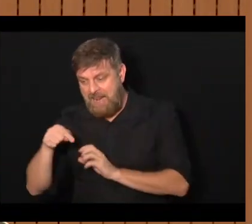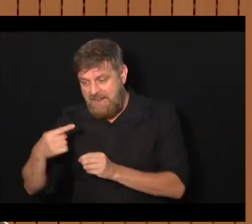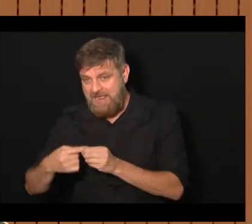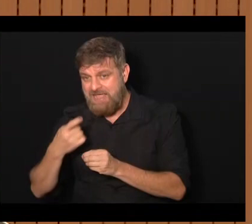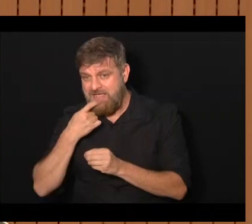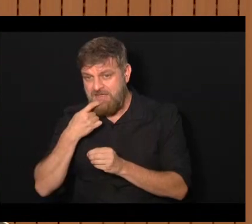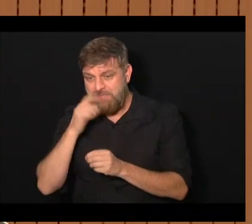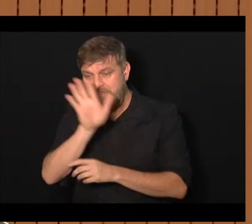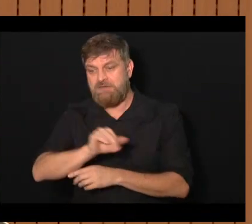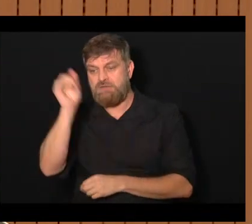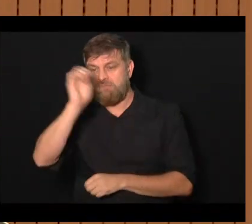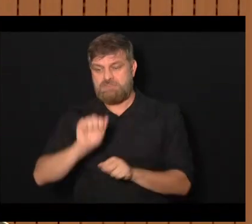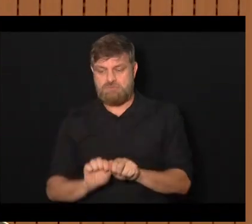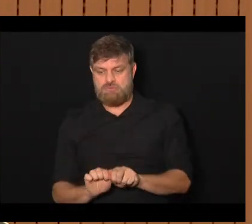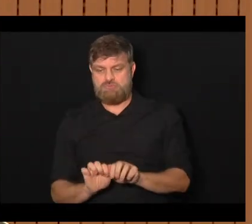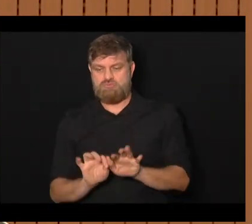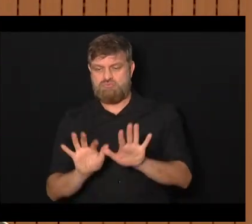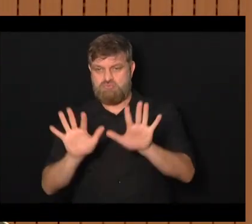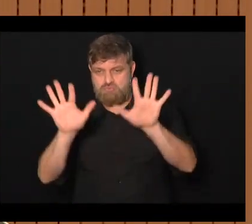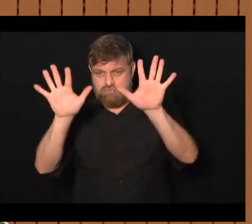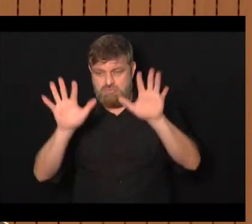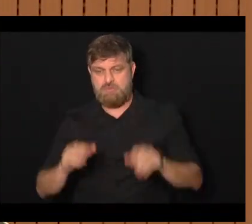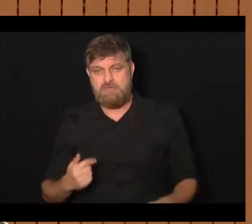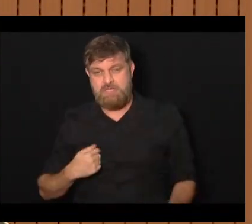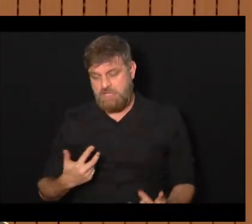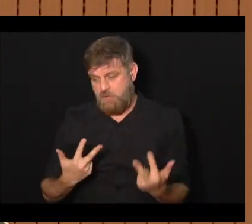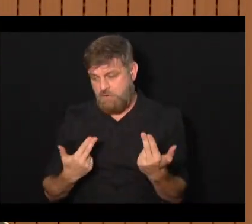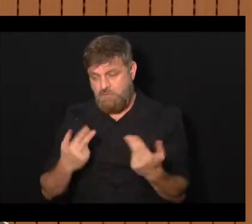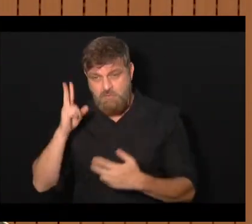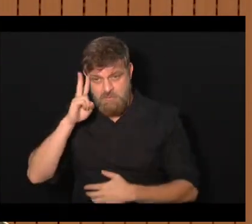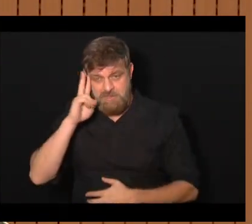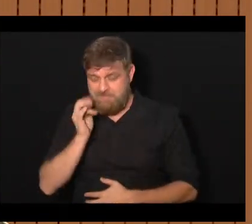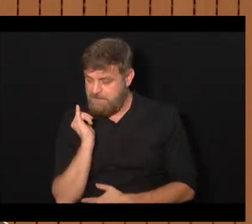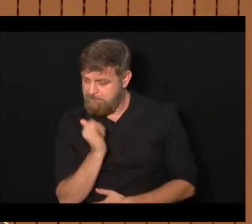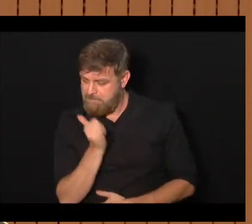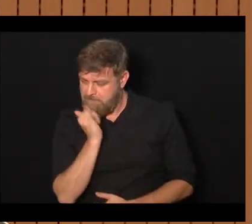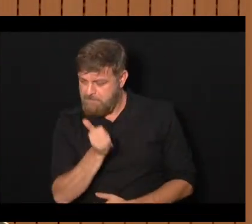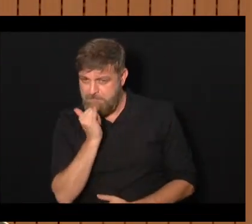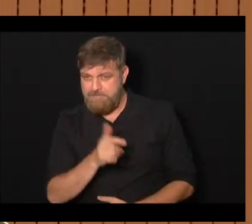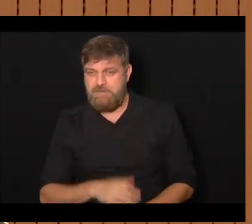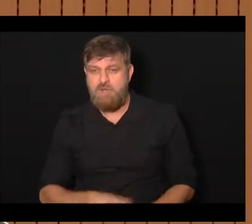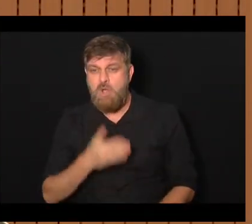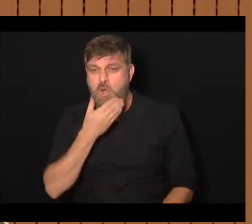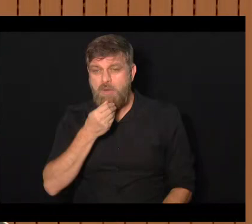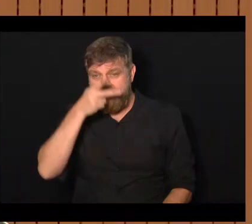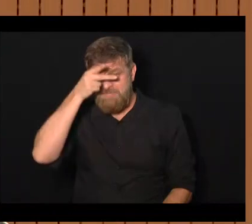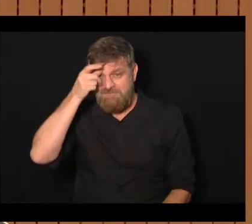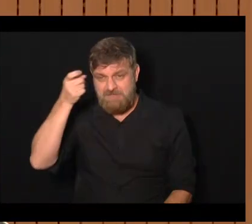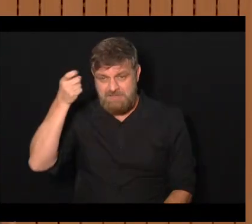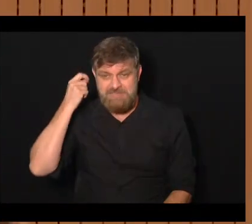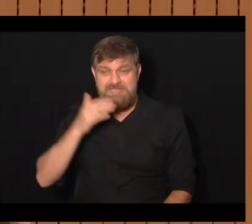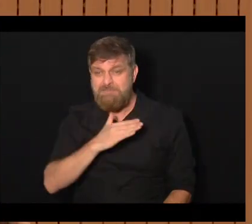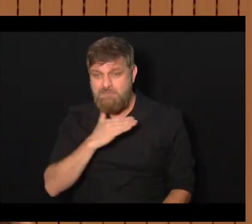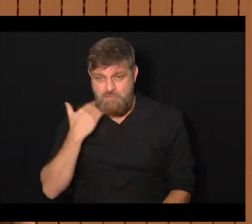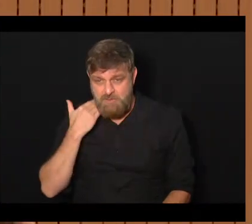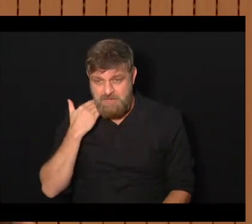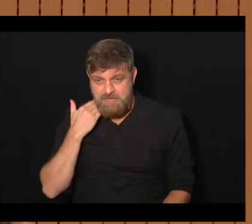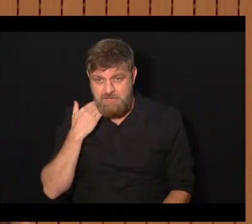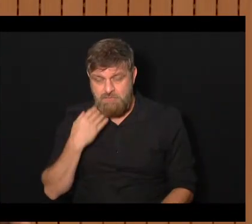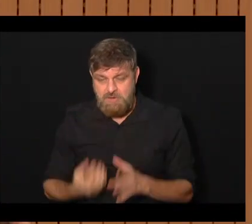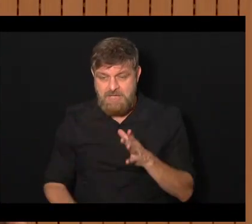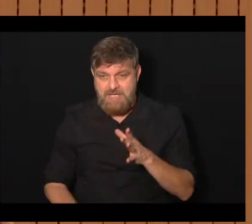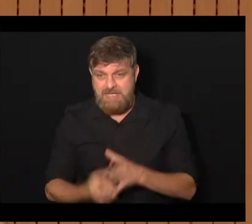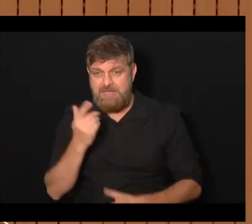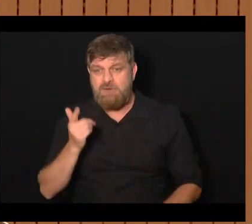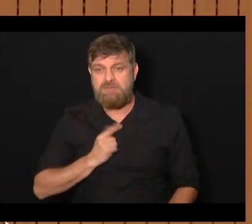lei nacional. Assim também eu quero lembrar aqui a vocês que o finado Magalhães Teixeira, ele instituiu o Bolsa Família.